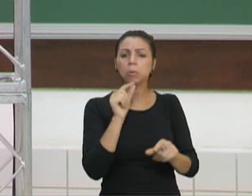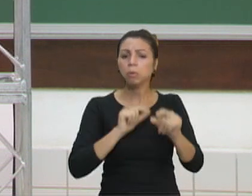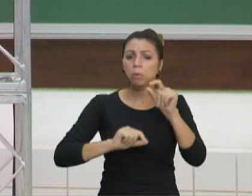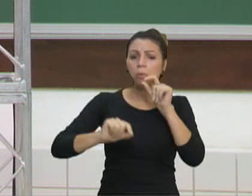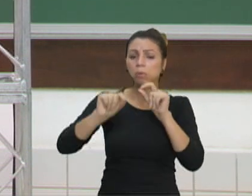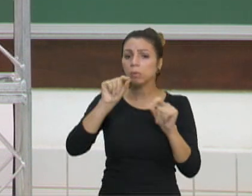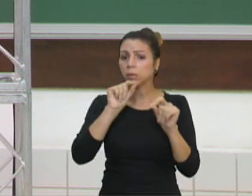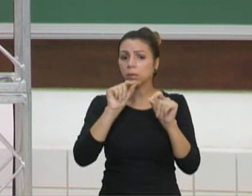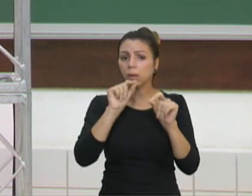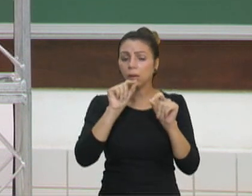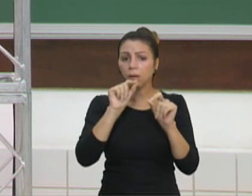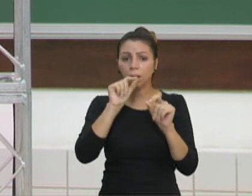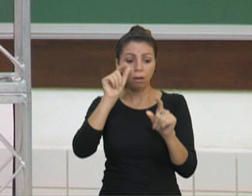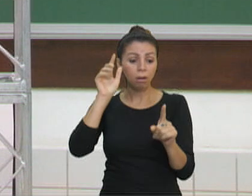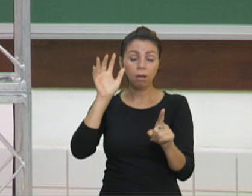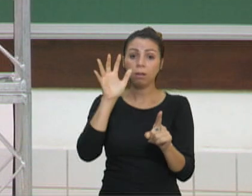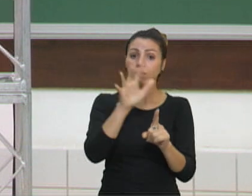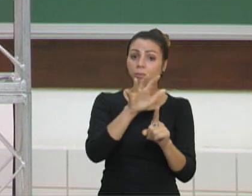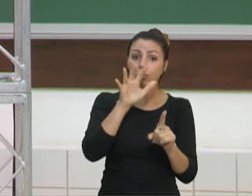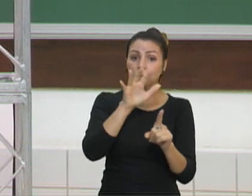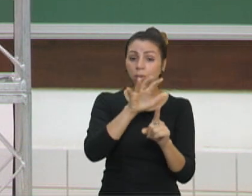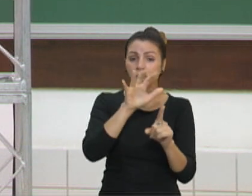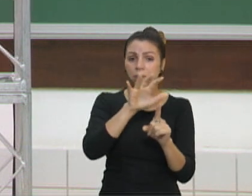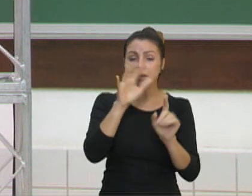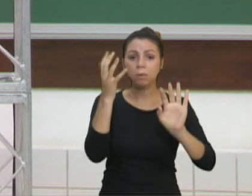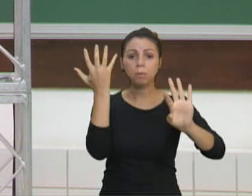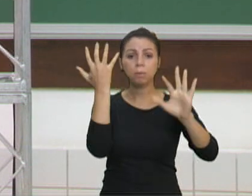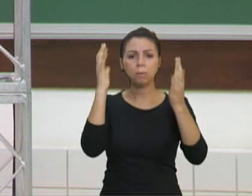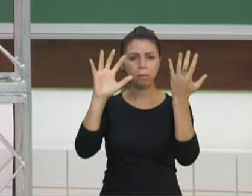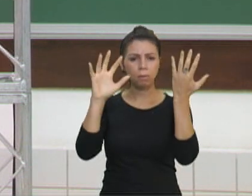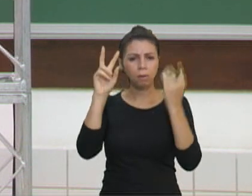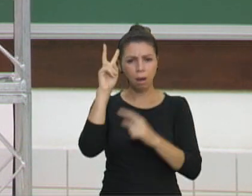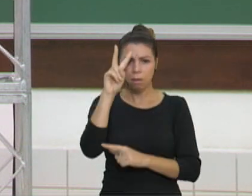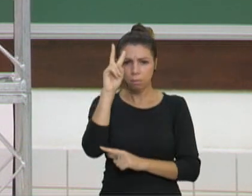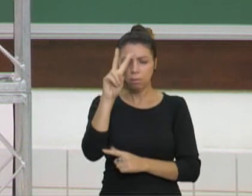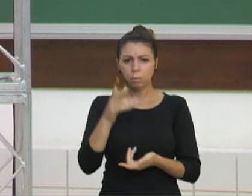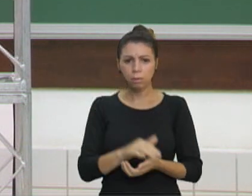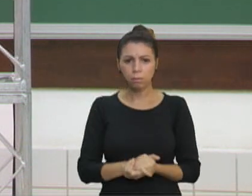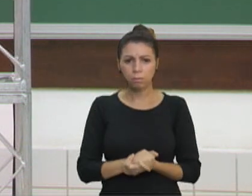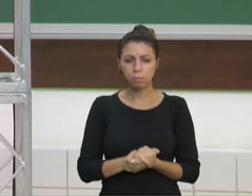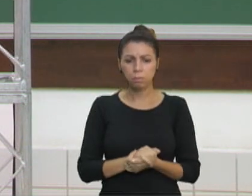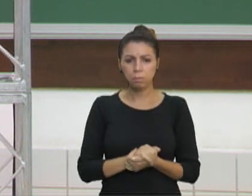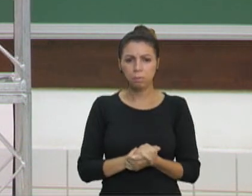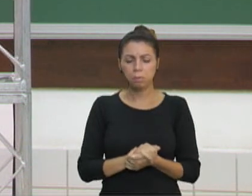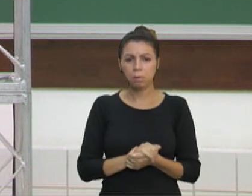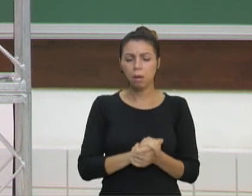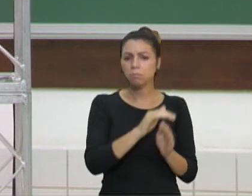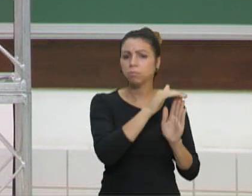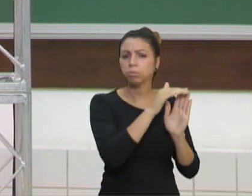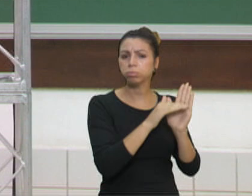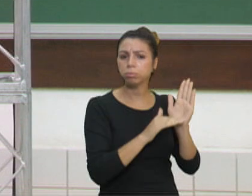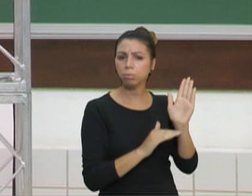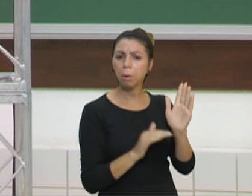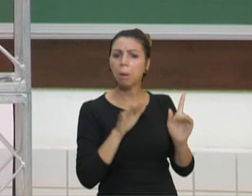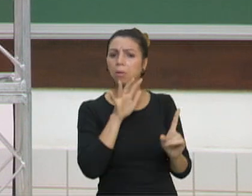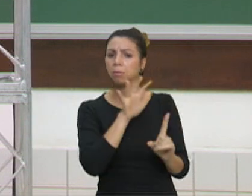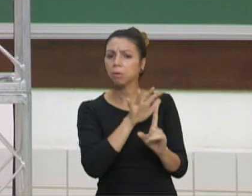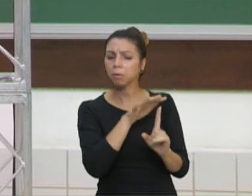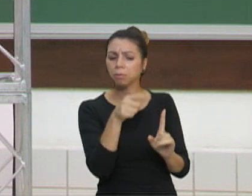nos fatores que influenciam o clima. Estão lembrados? Quais eram esses fatores que nós